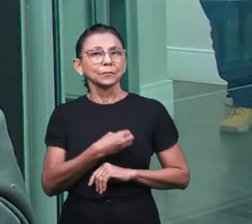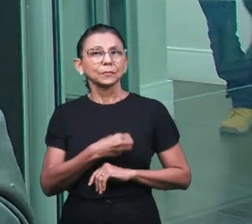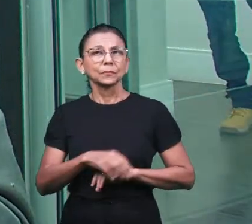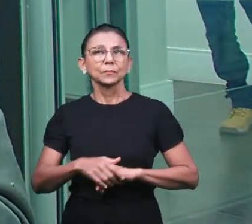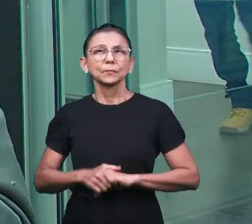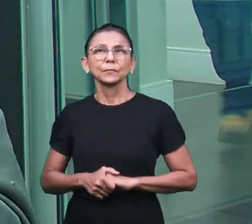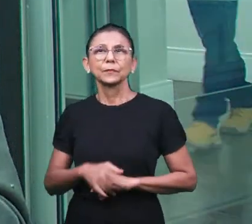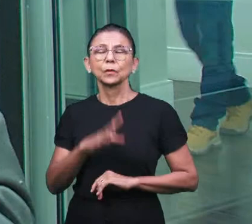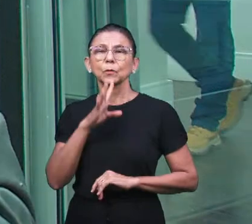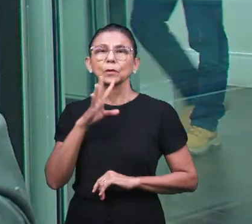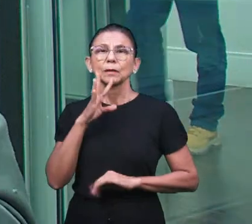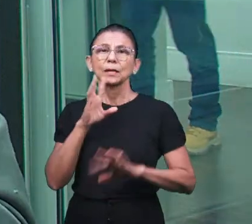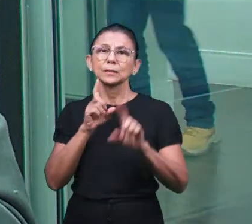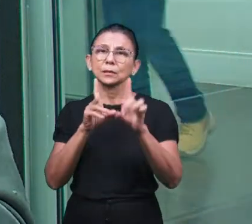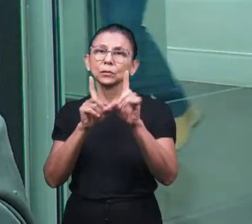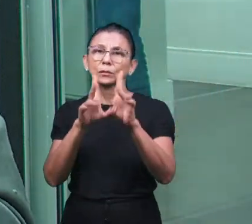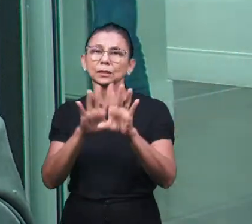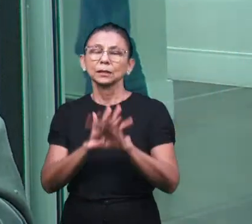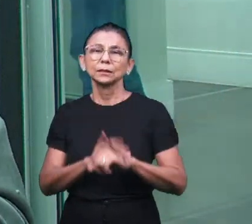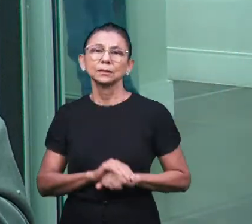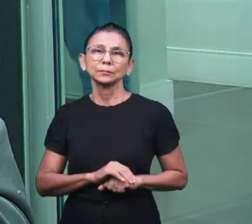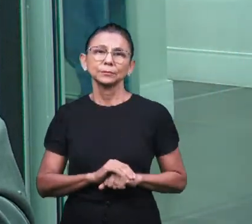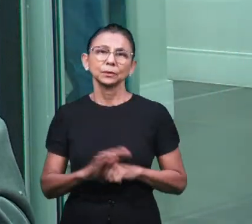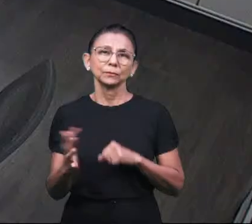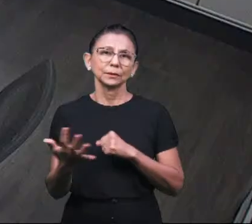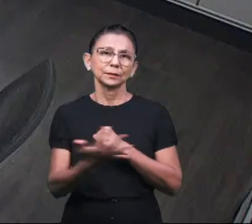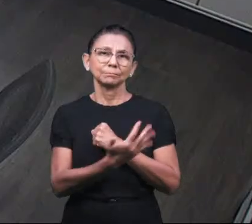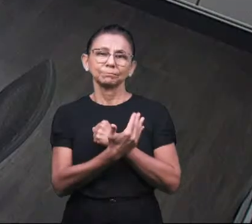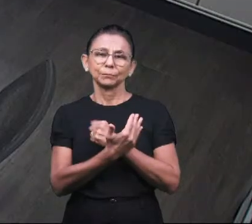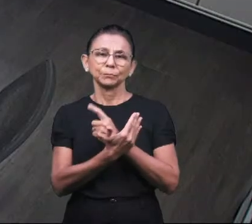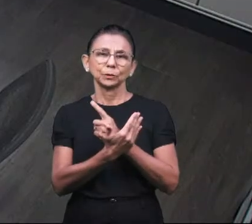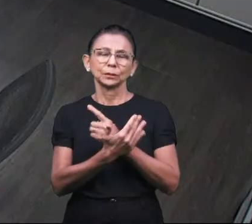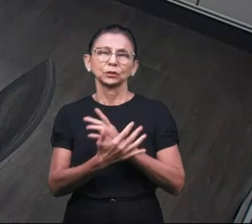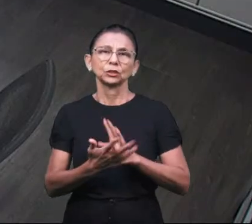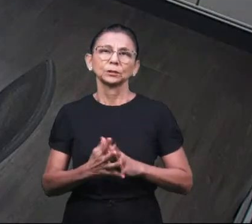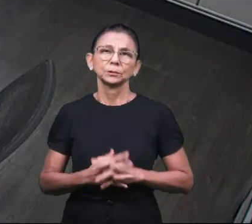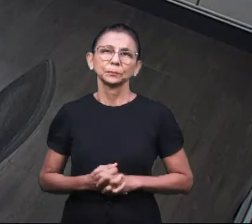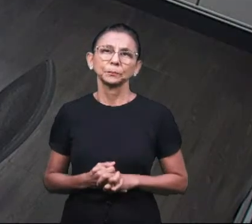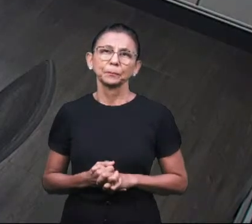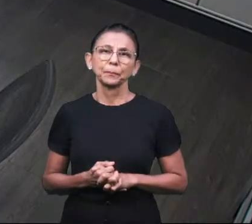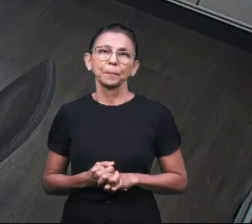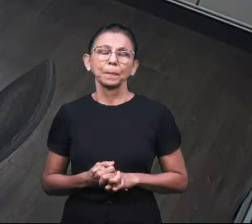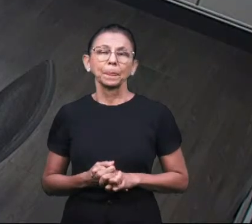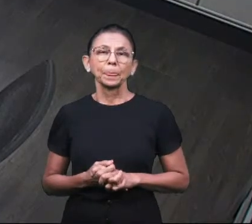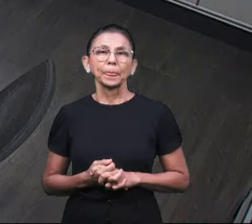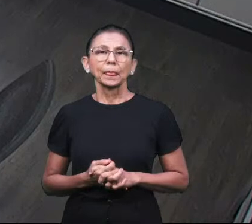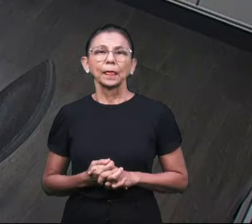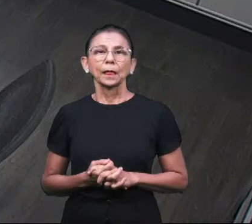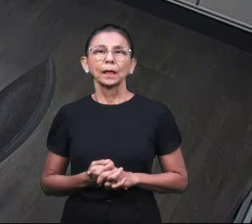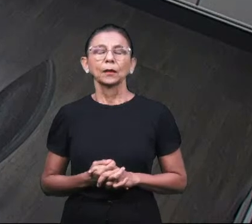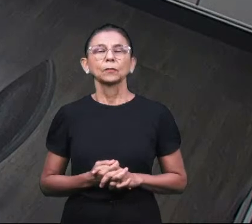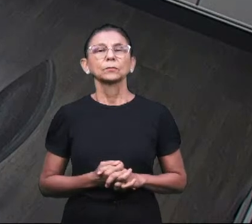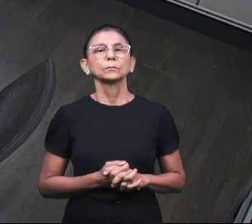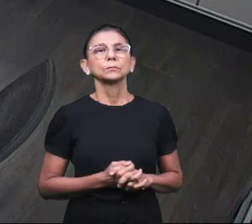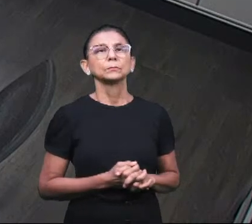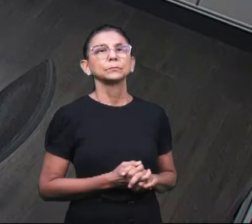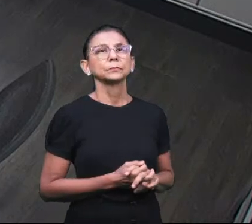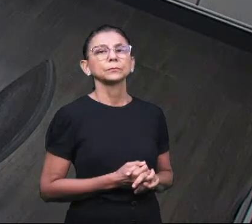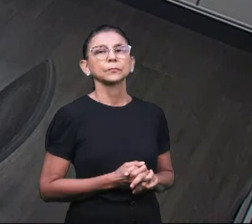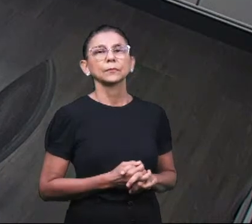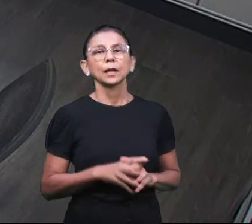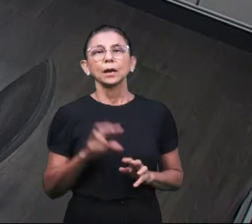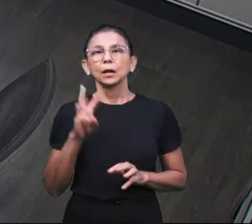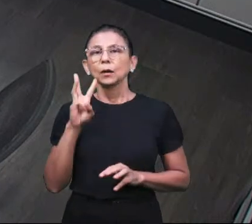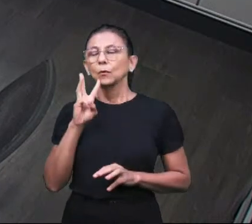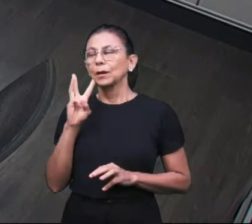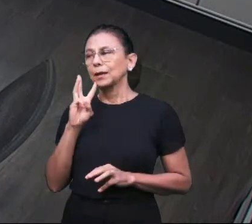por aquilo, né? Então isso é extraordinário. Glória a Jesus. Wallace, hoje é quarta-feira e a quarta-feira é